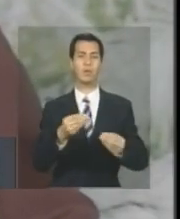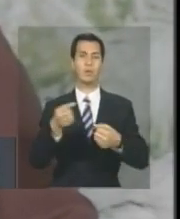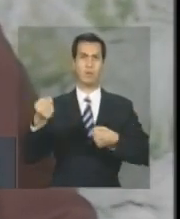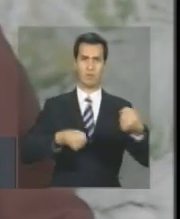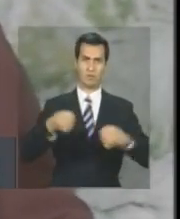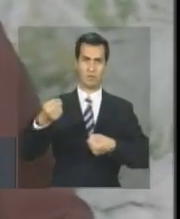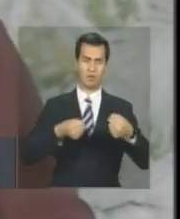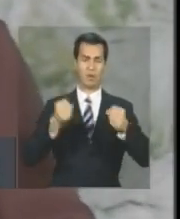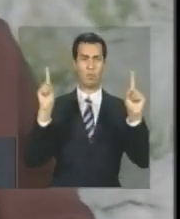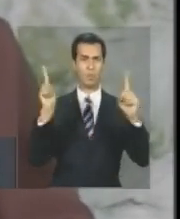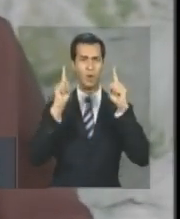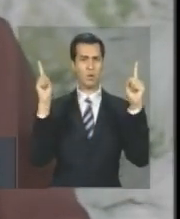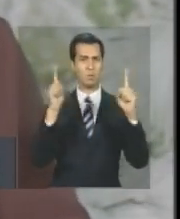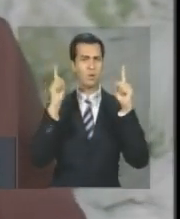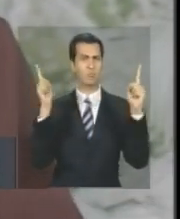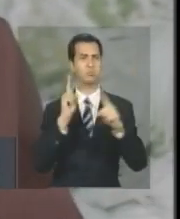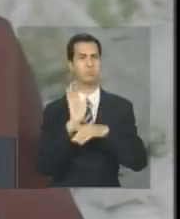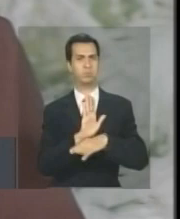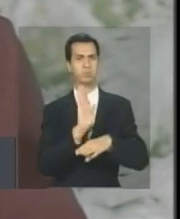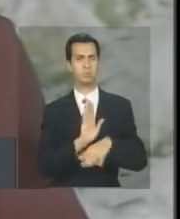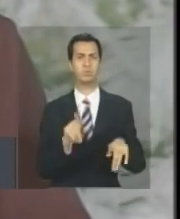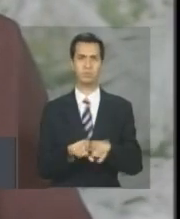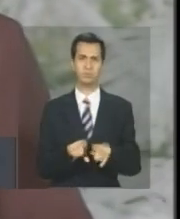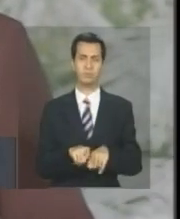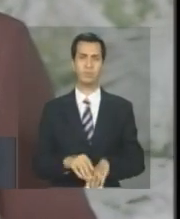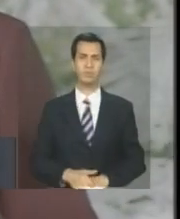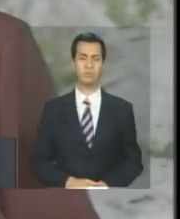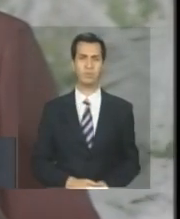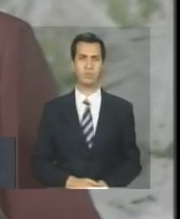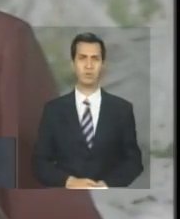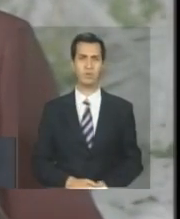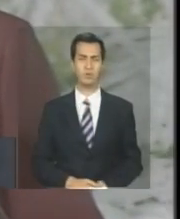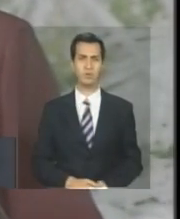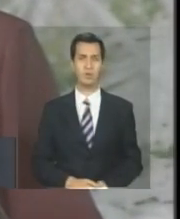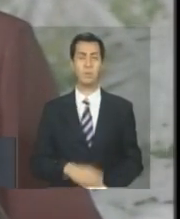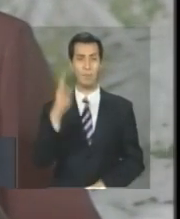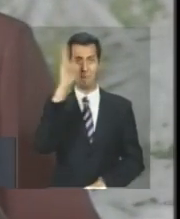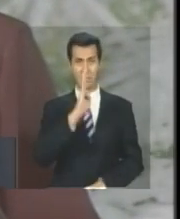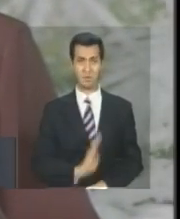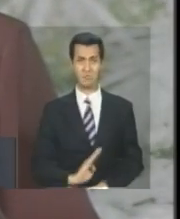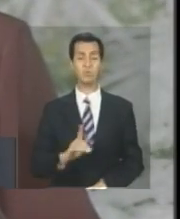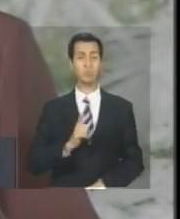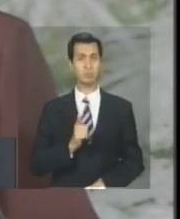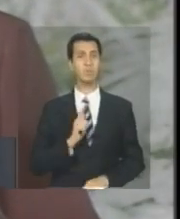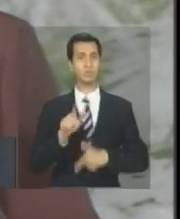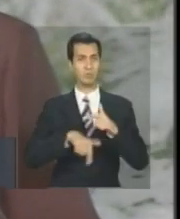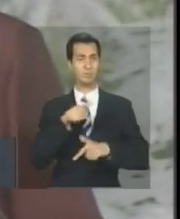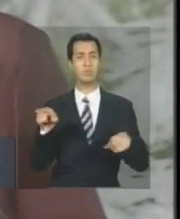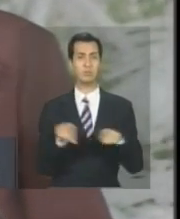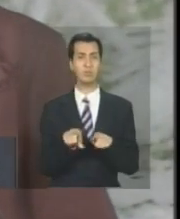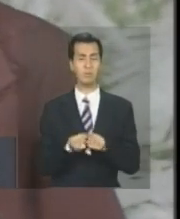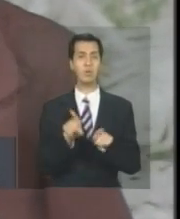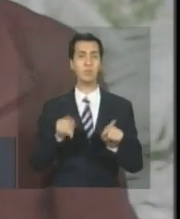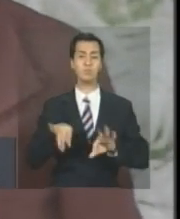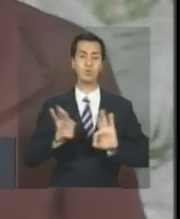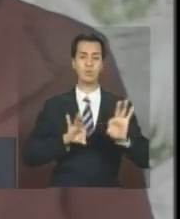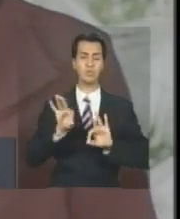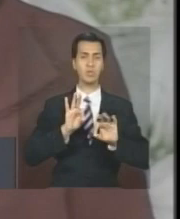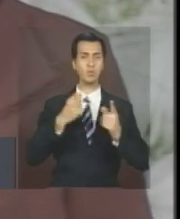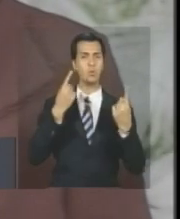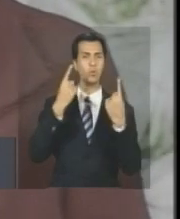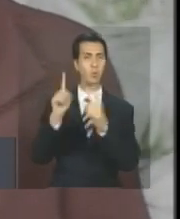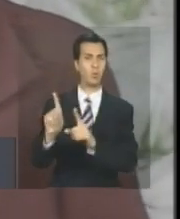O Brasil desenvolveu nessa área um programa de combate ao cólera, que teve